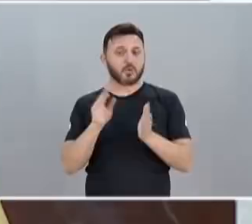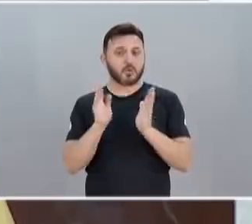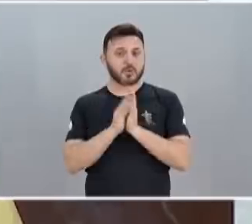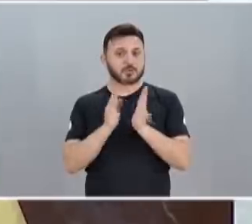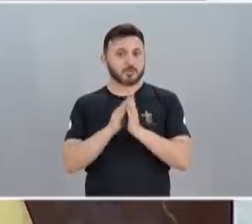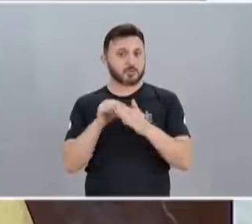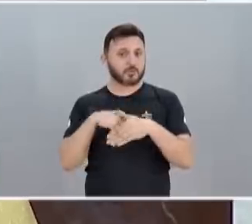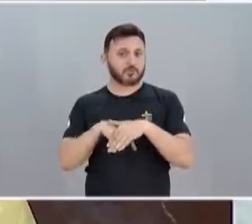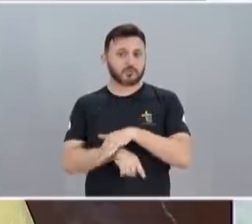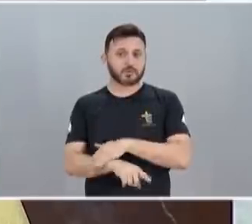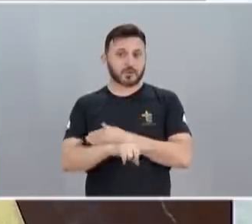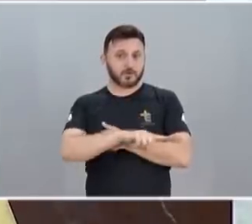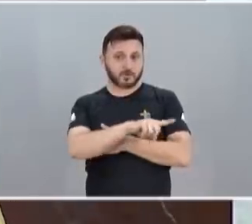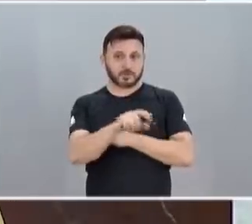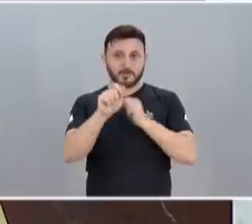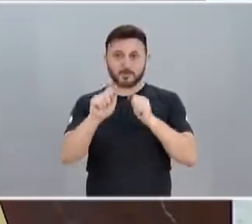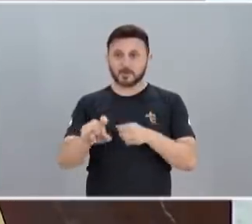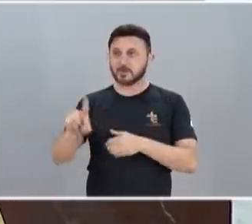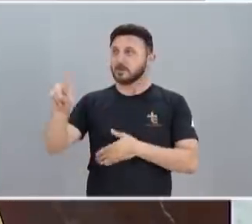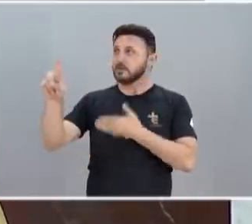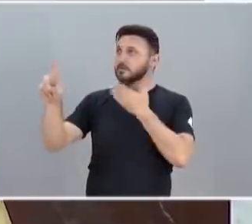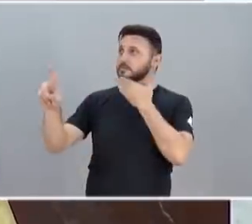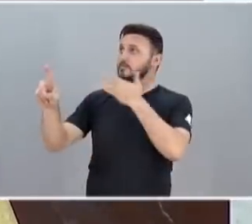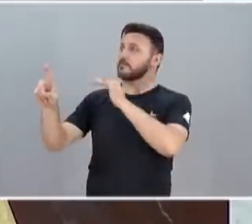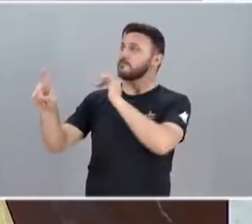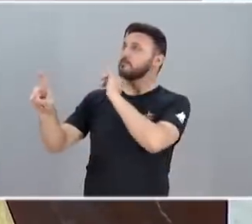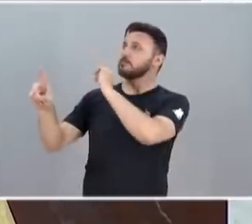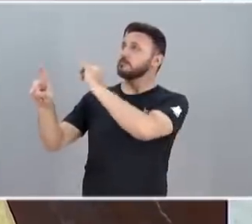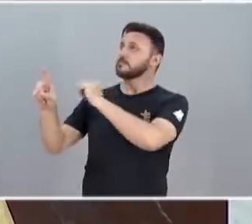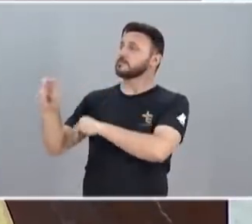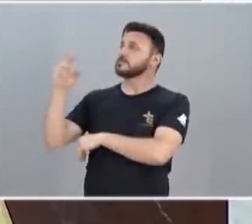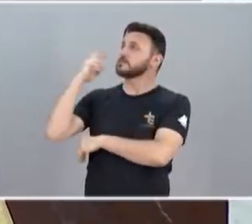Você pode se apresentar diante de Deus e dizer: Senhor,